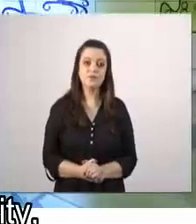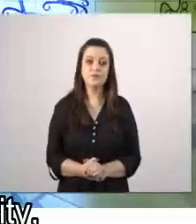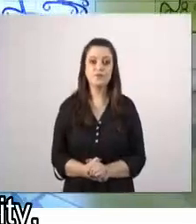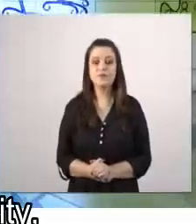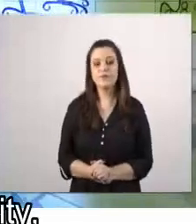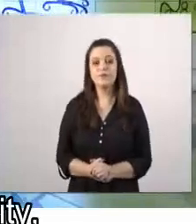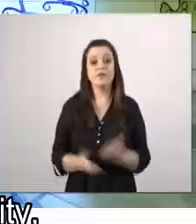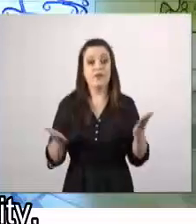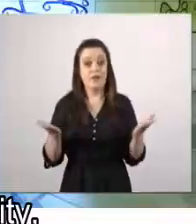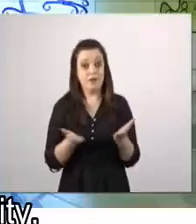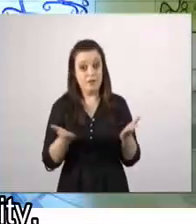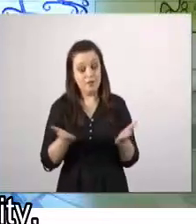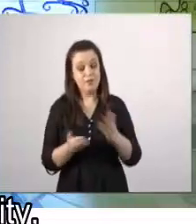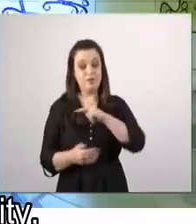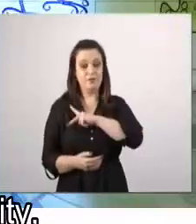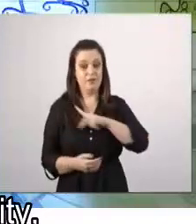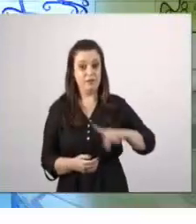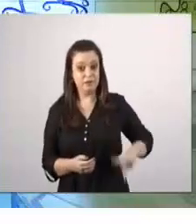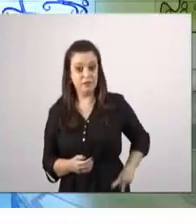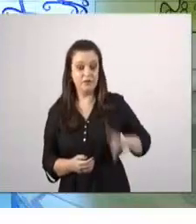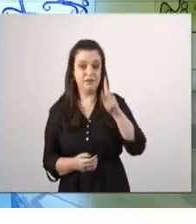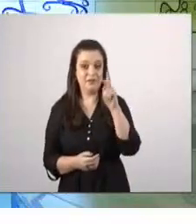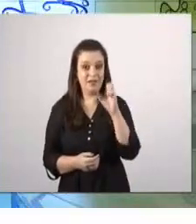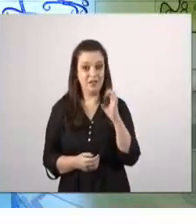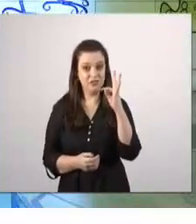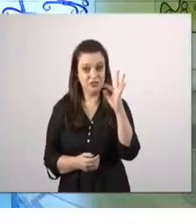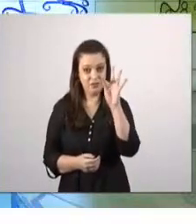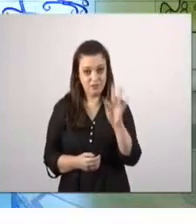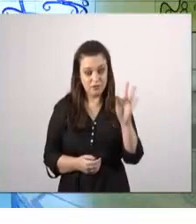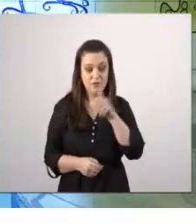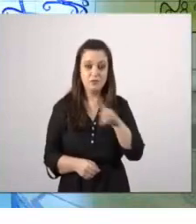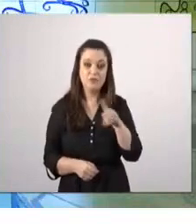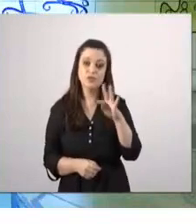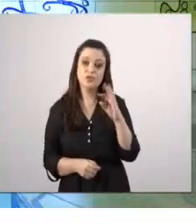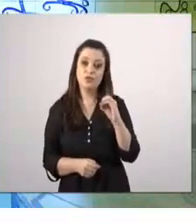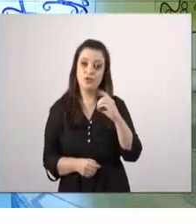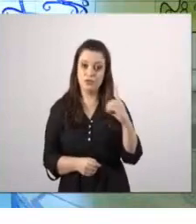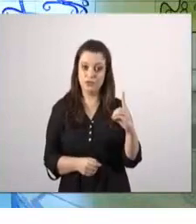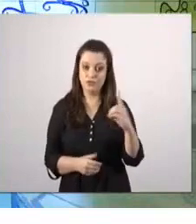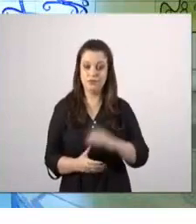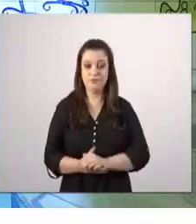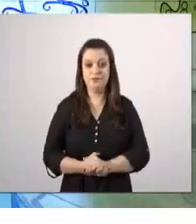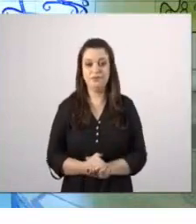Ouviremos agora o presidente da Kent State University, Todd Diacon.